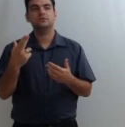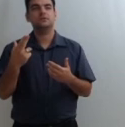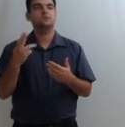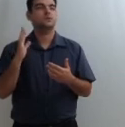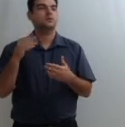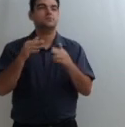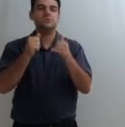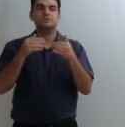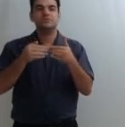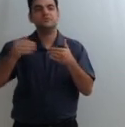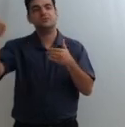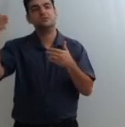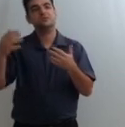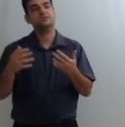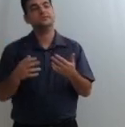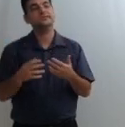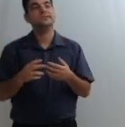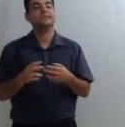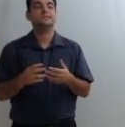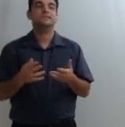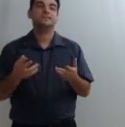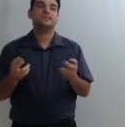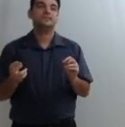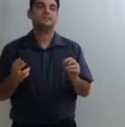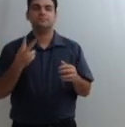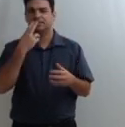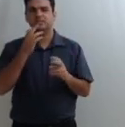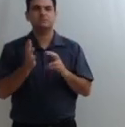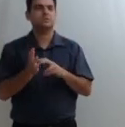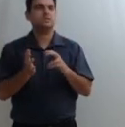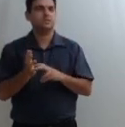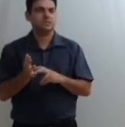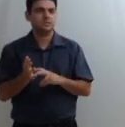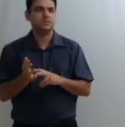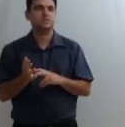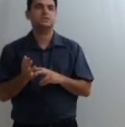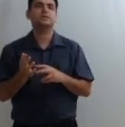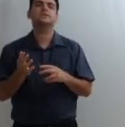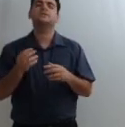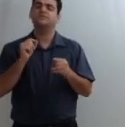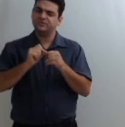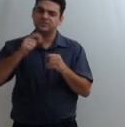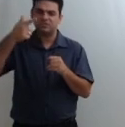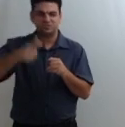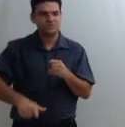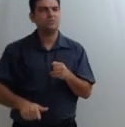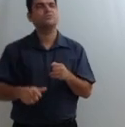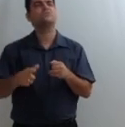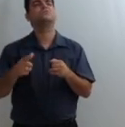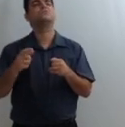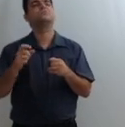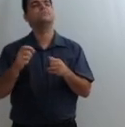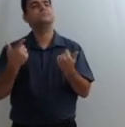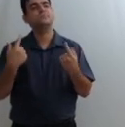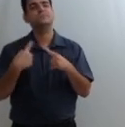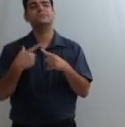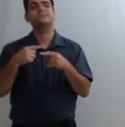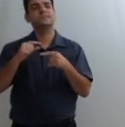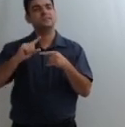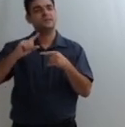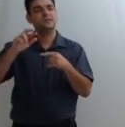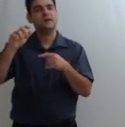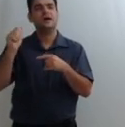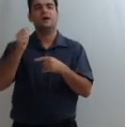eu hoje de manhã deferi o pedido novamente de adiamento desse agravo